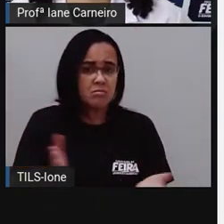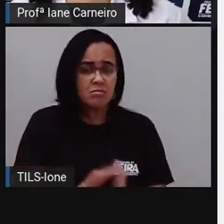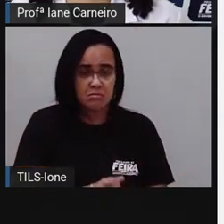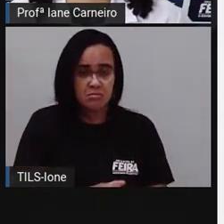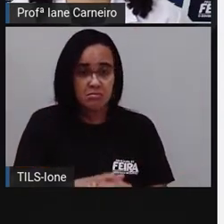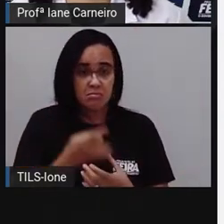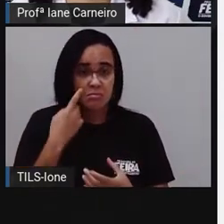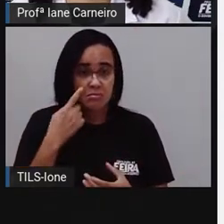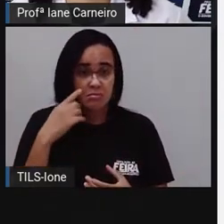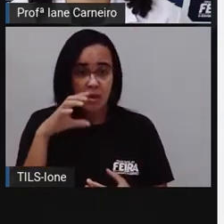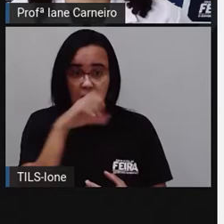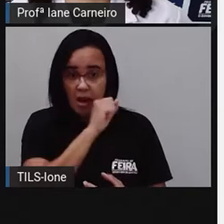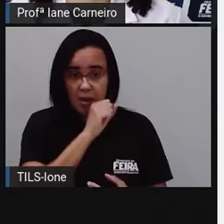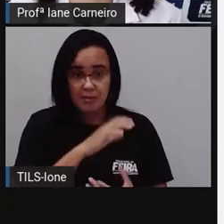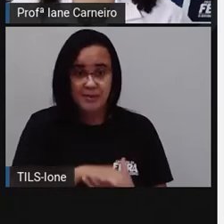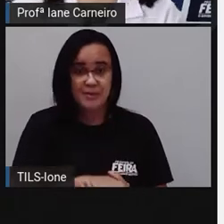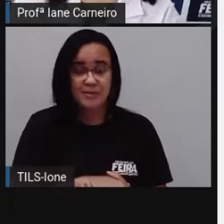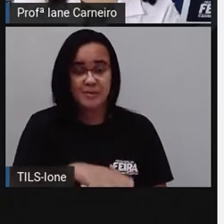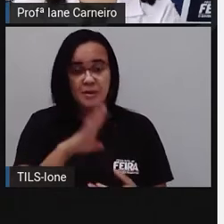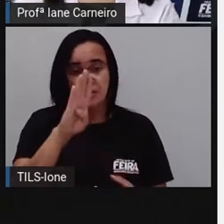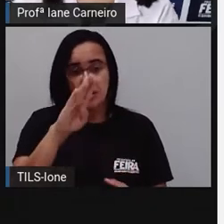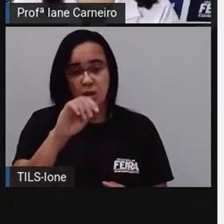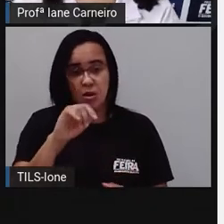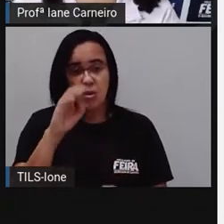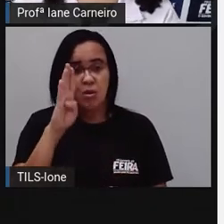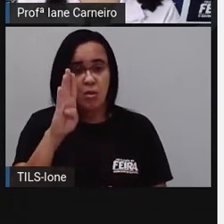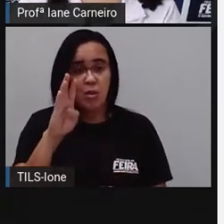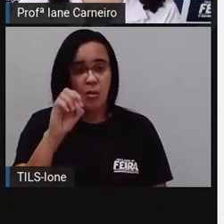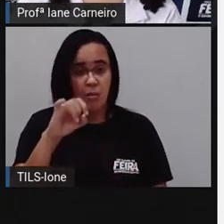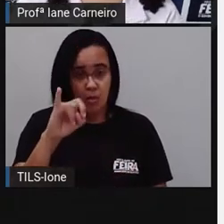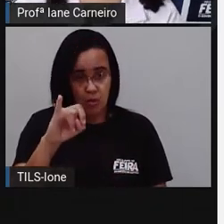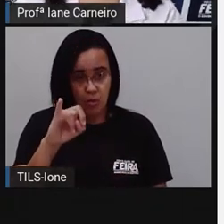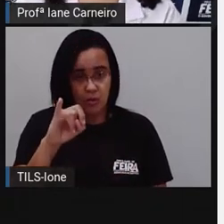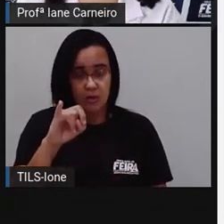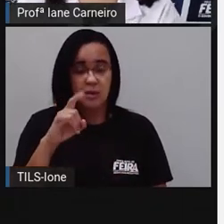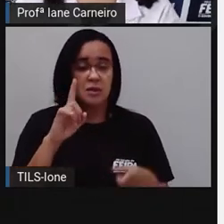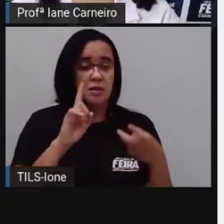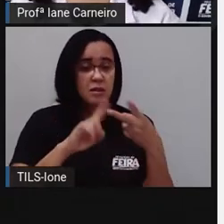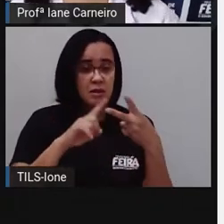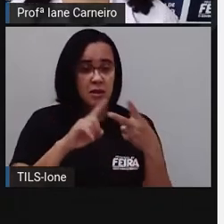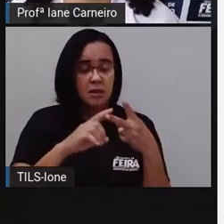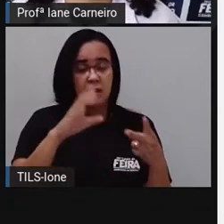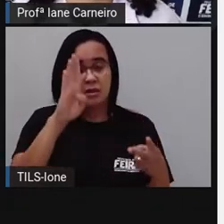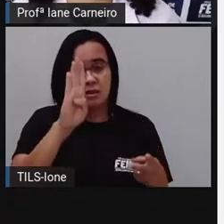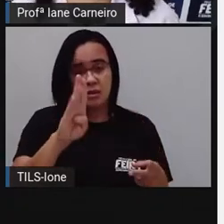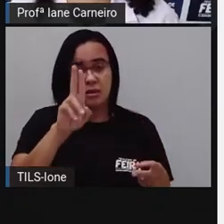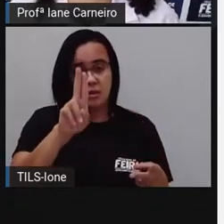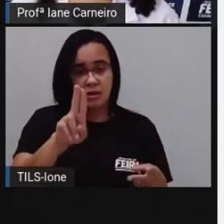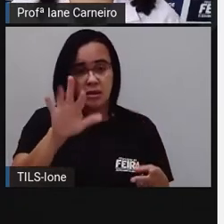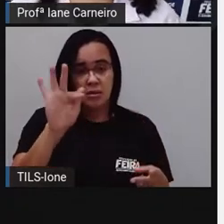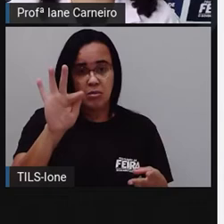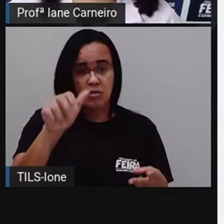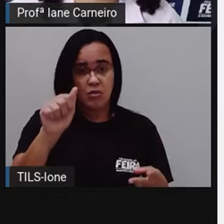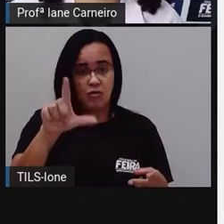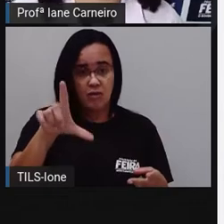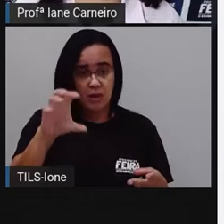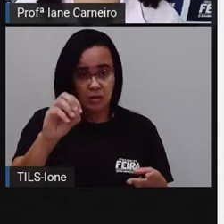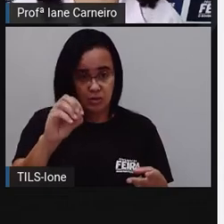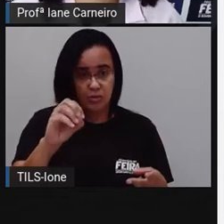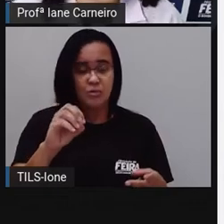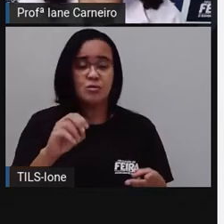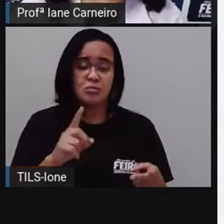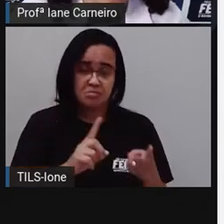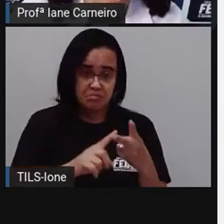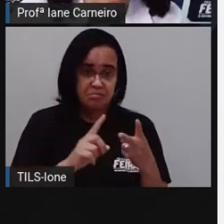lá, rapidinho, que boi é bem pequenininho, né? Búfalo. Búfalo, ó. É como se fosse é um tipo de boi